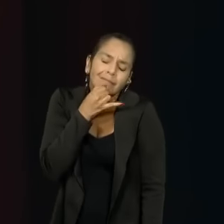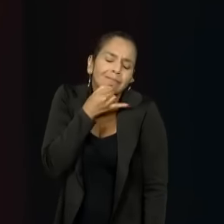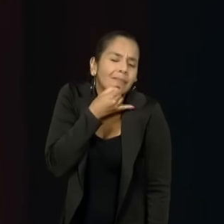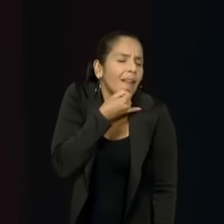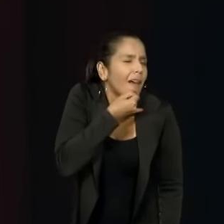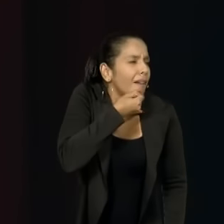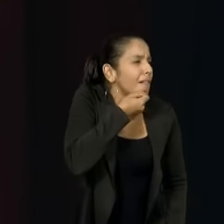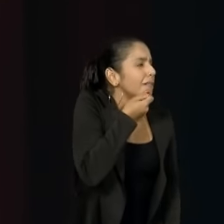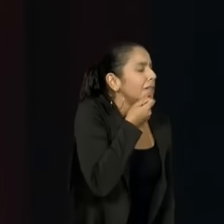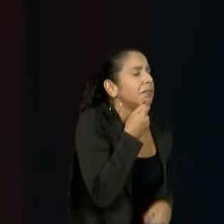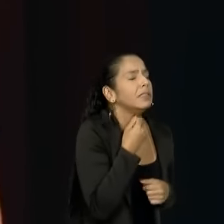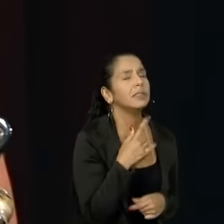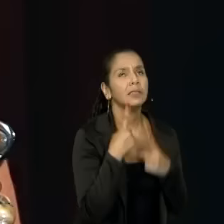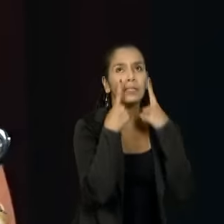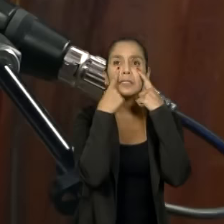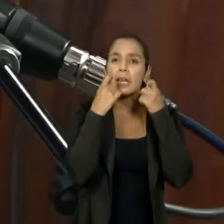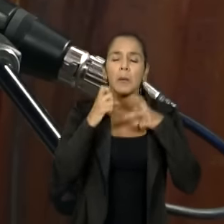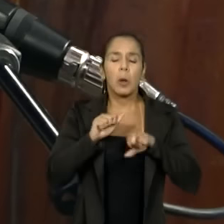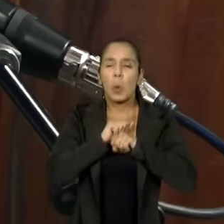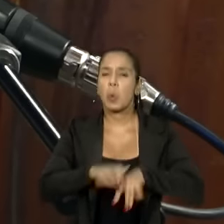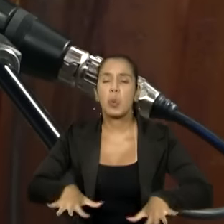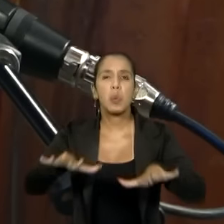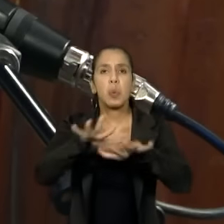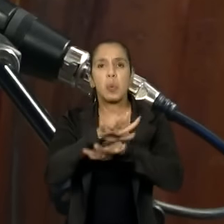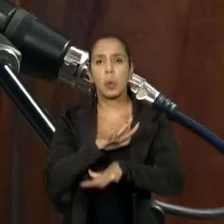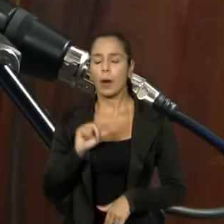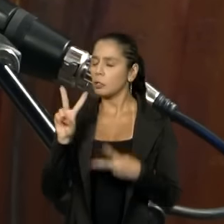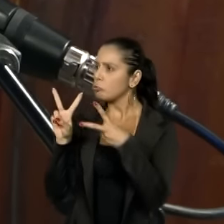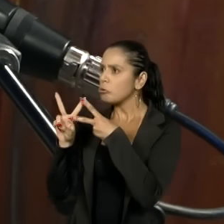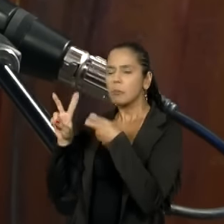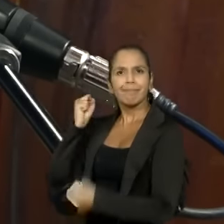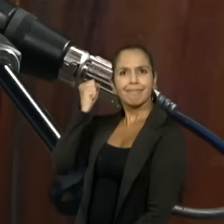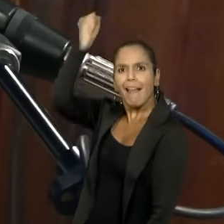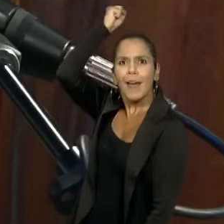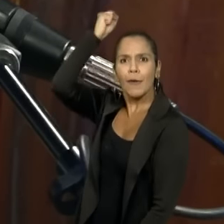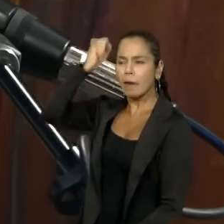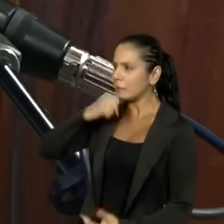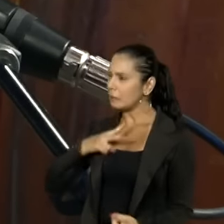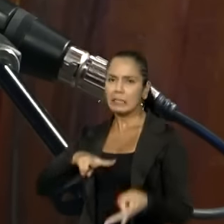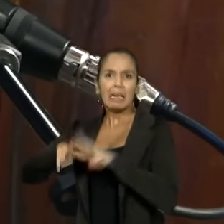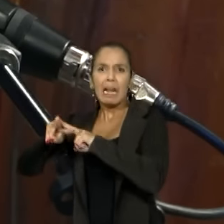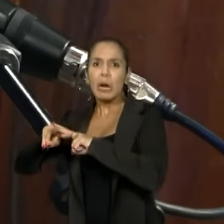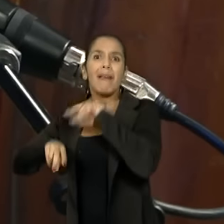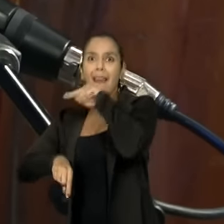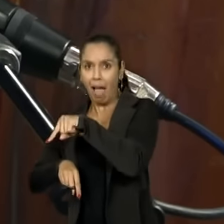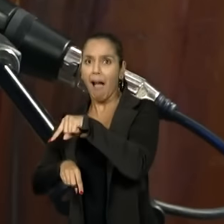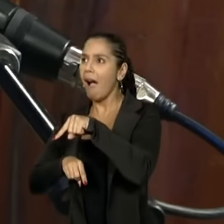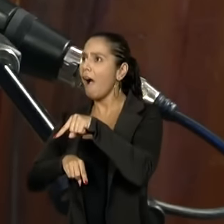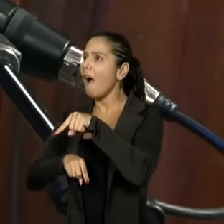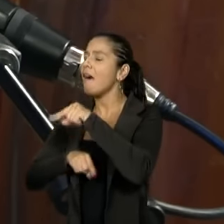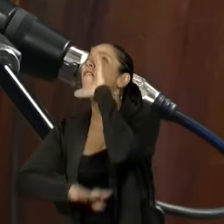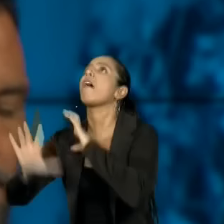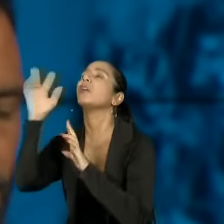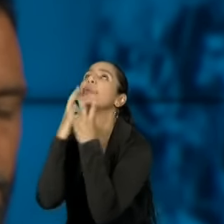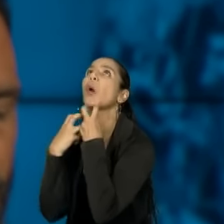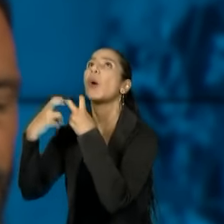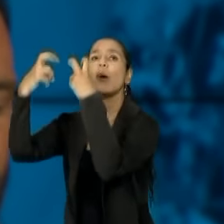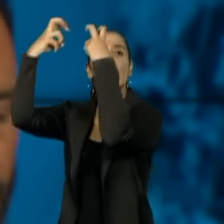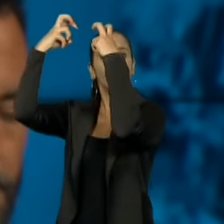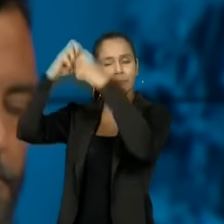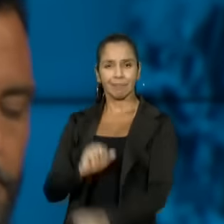um lamento triste sempre ecoou desde que o índio guerreiro foi pro cativeiro e de lá